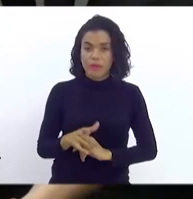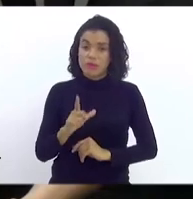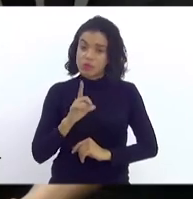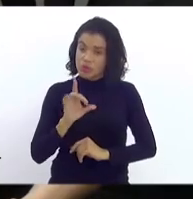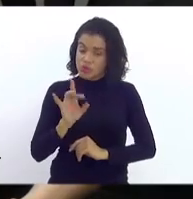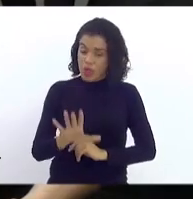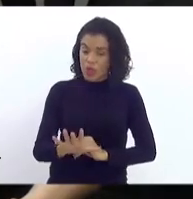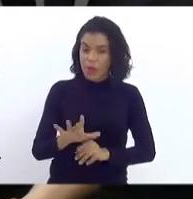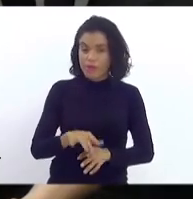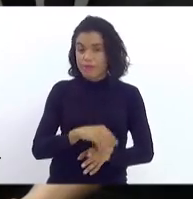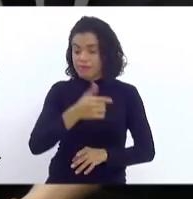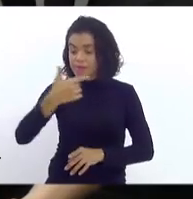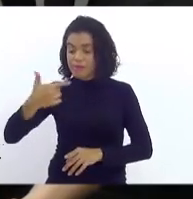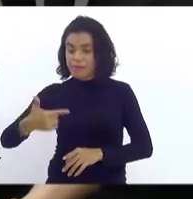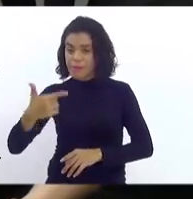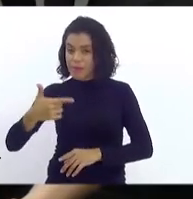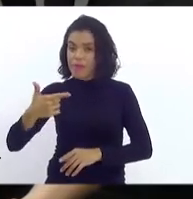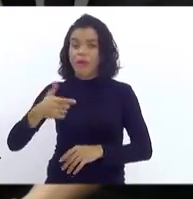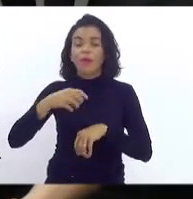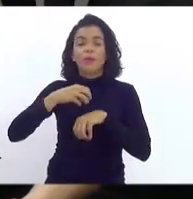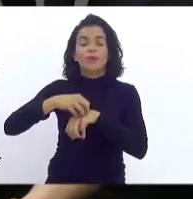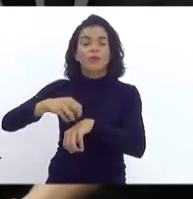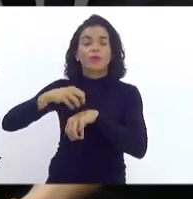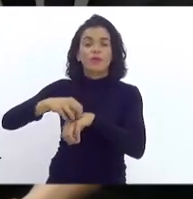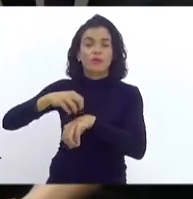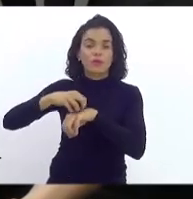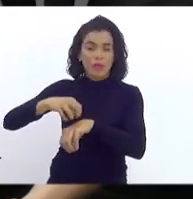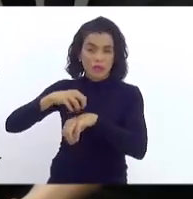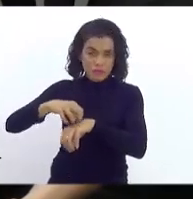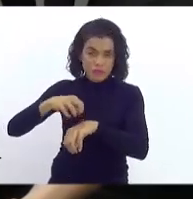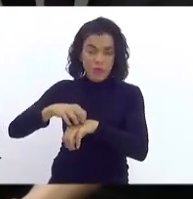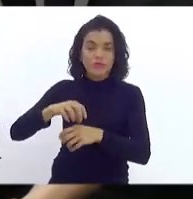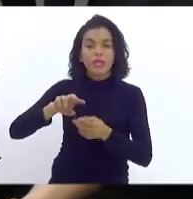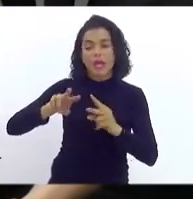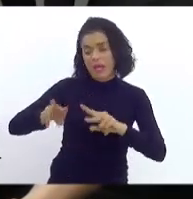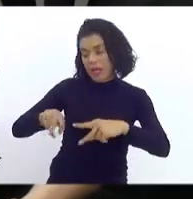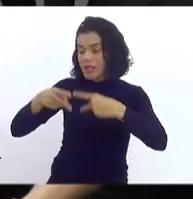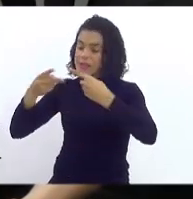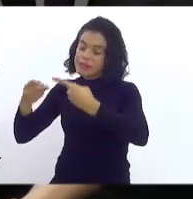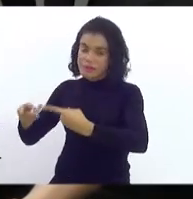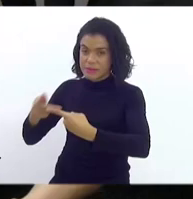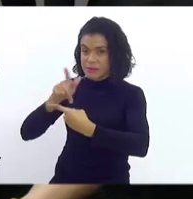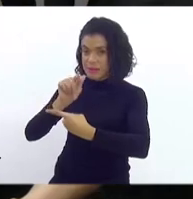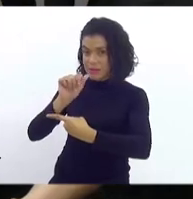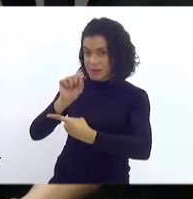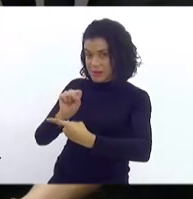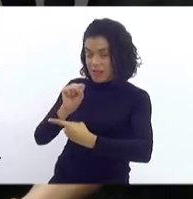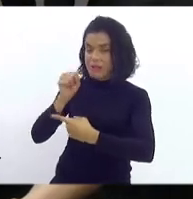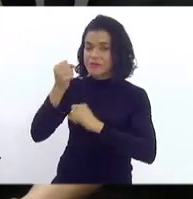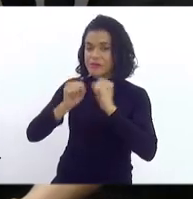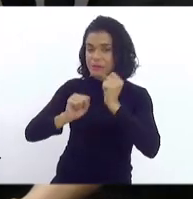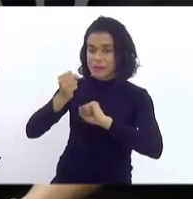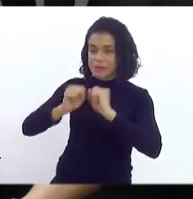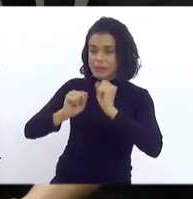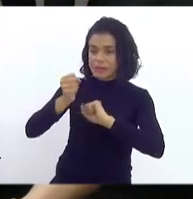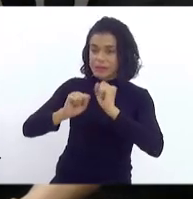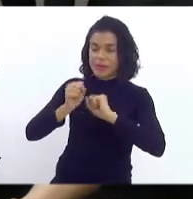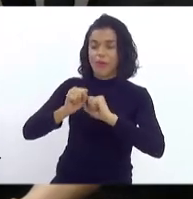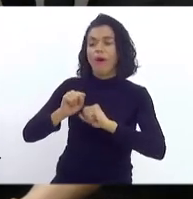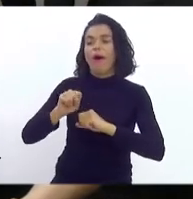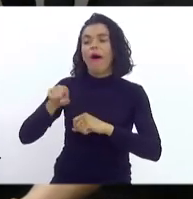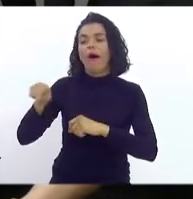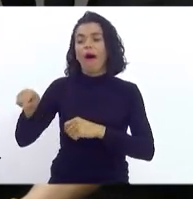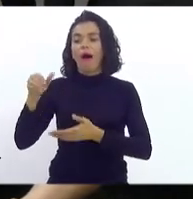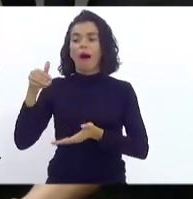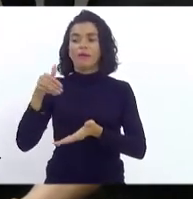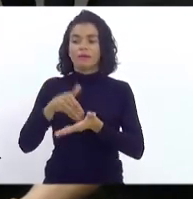ocorre. Depois disso, você tem o transporte, que é a transferência desse gás do ponto de fabricação dele até